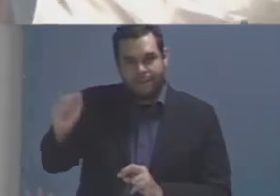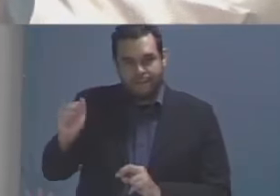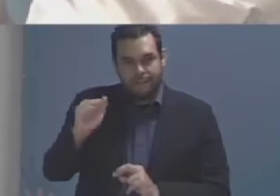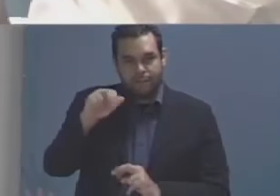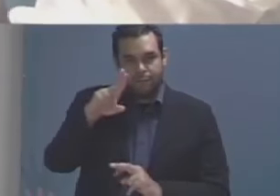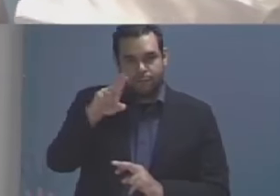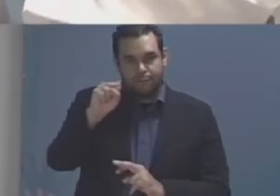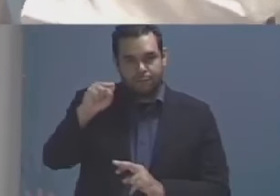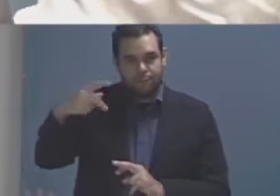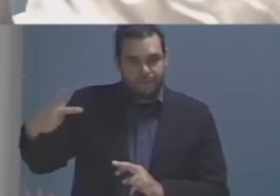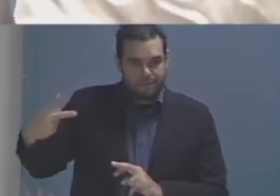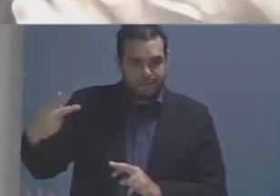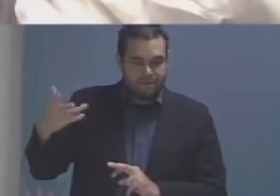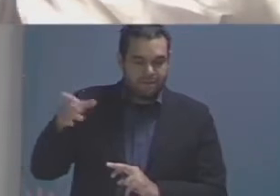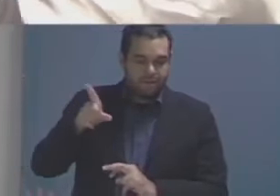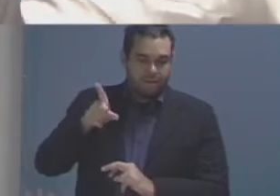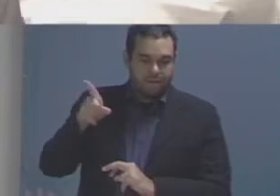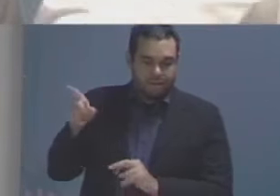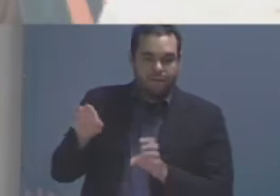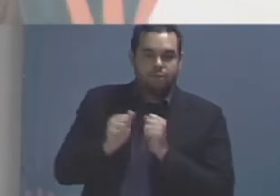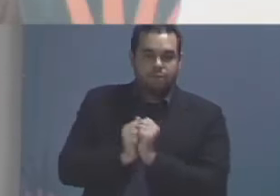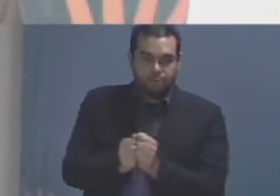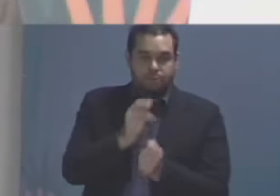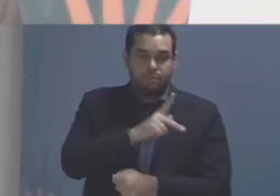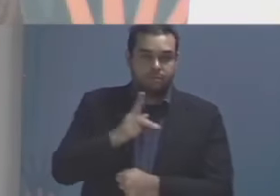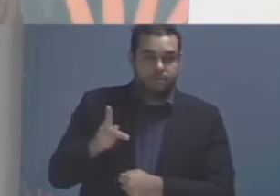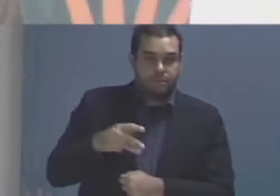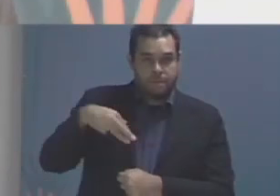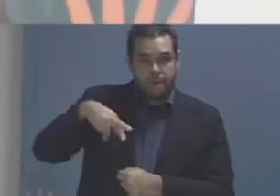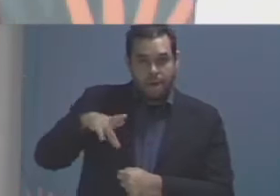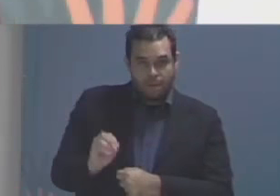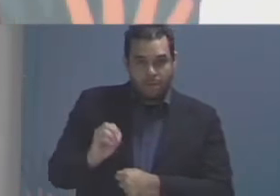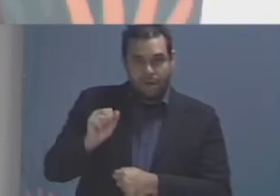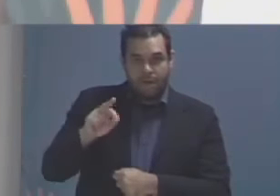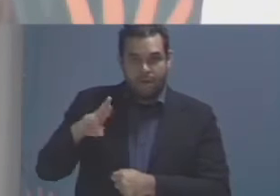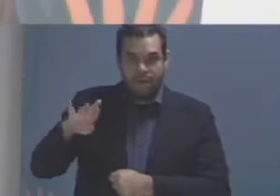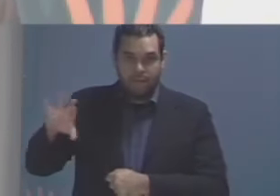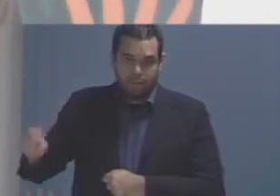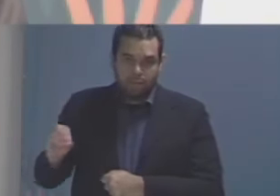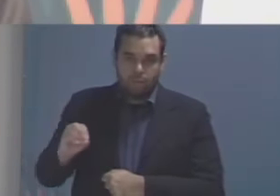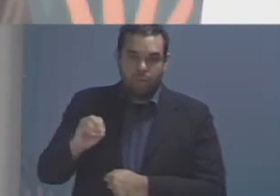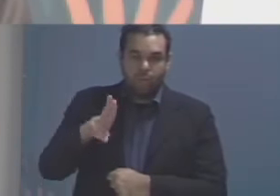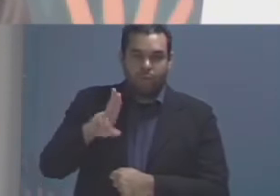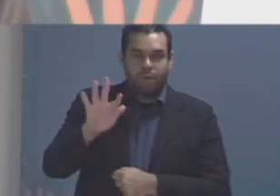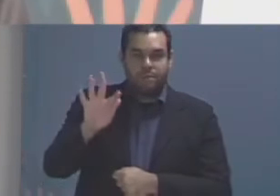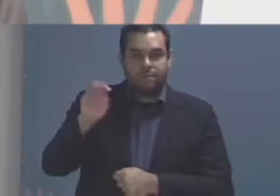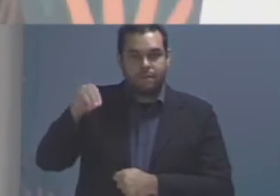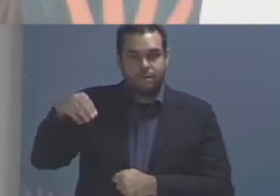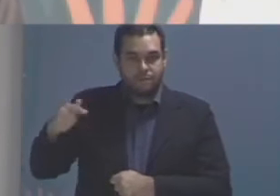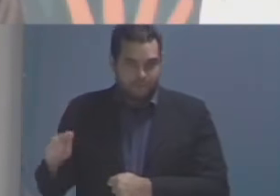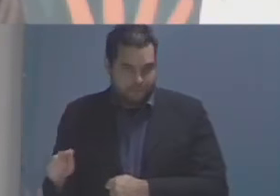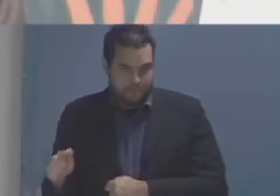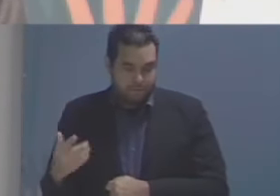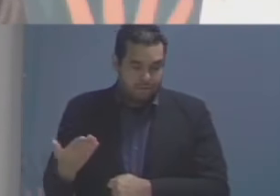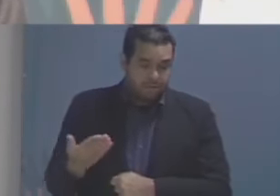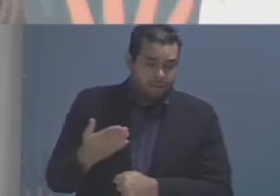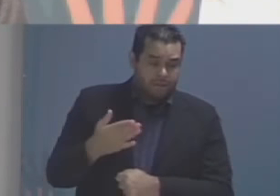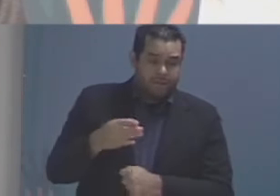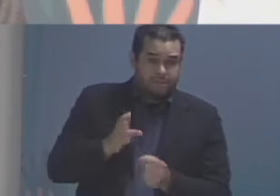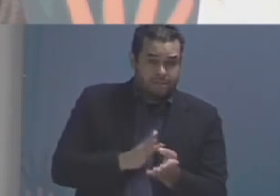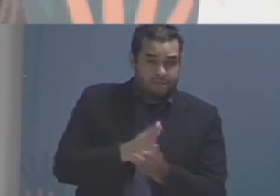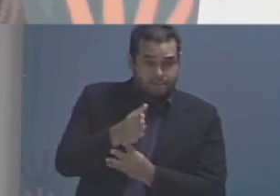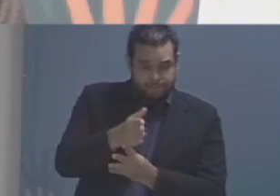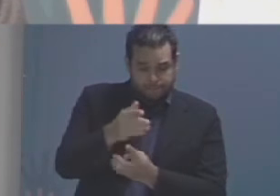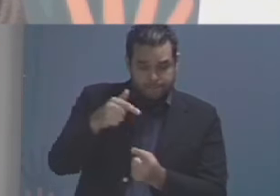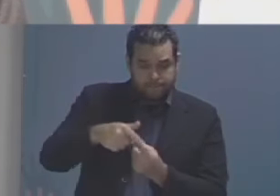Paulo, juntamente com também o professor Marco Aurélio Máximo Prado, lá da Universidade Federal de Minas Gerais. Nós somos quatro eixos. O enfrentamento